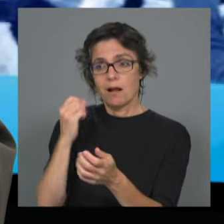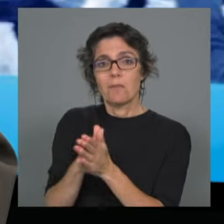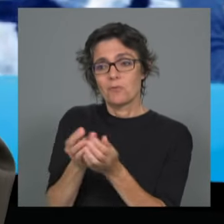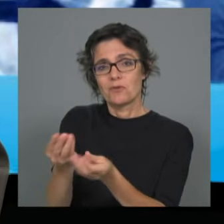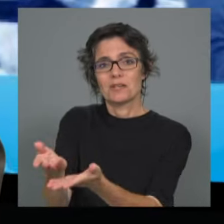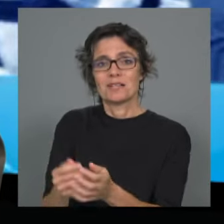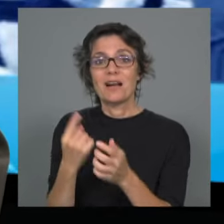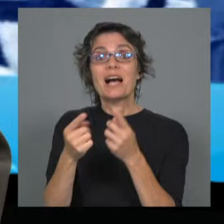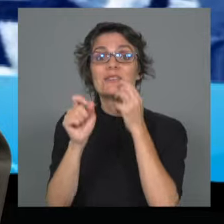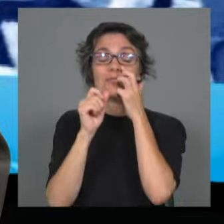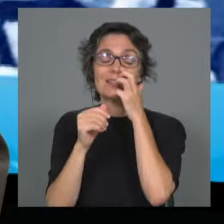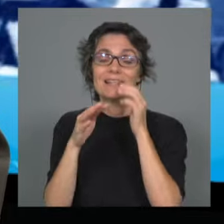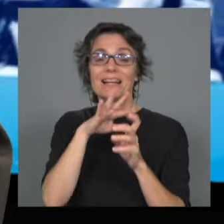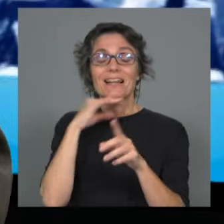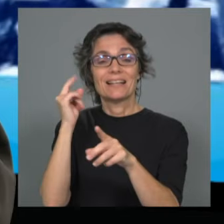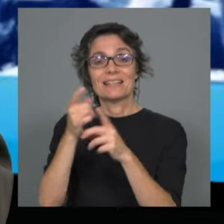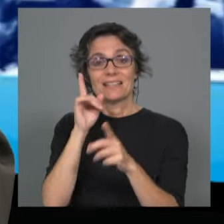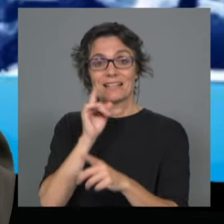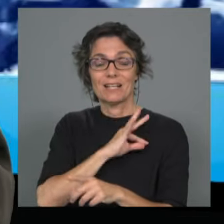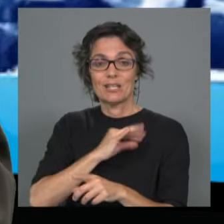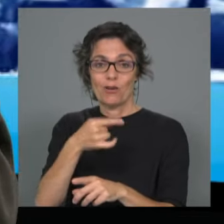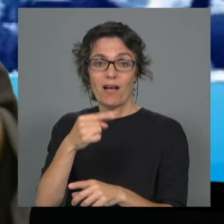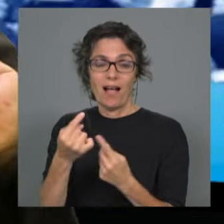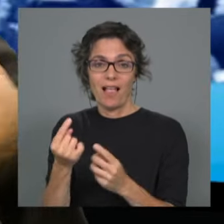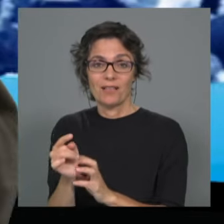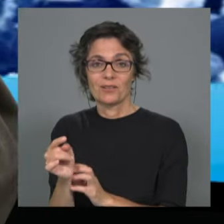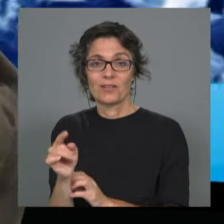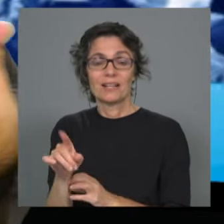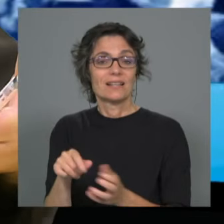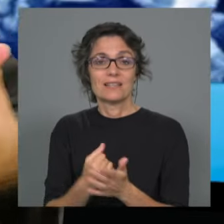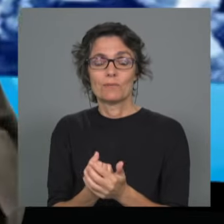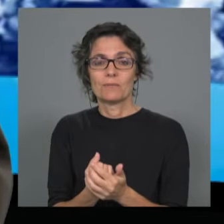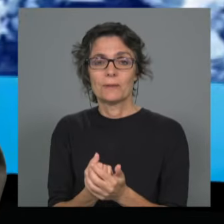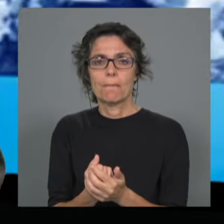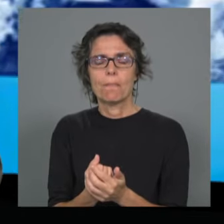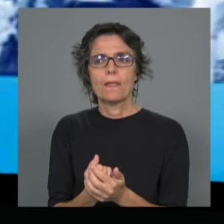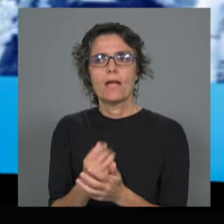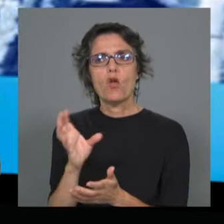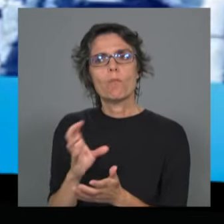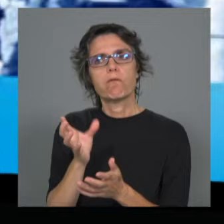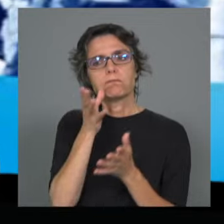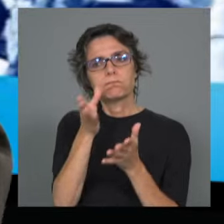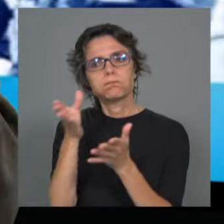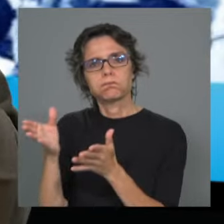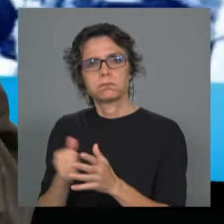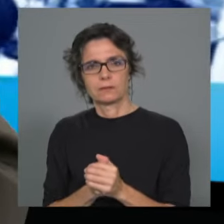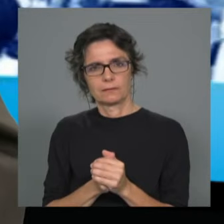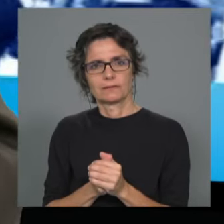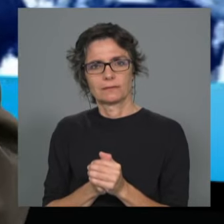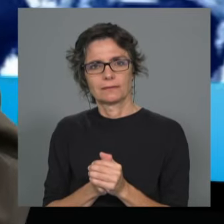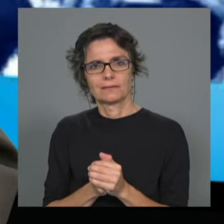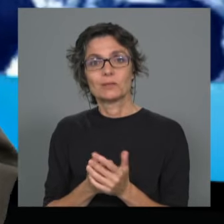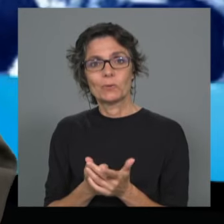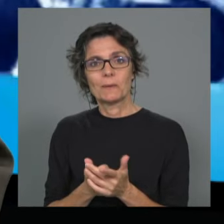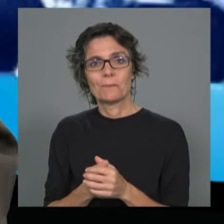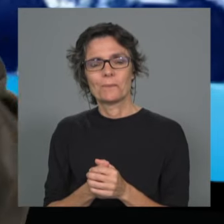porque as senhoras têm sempre um pacote de açúcar na mala porque é mesmo essa escuta atenta, não é? E a atenção. E